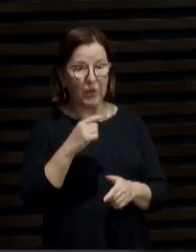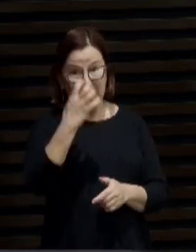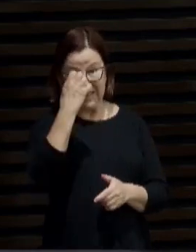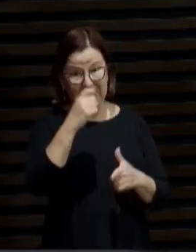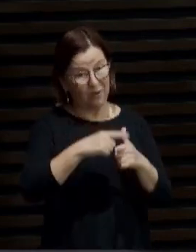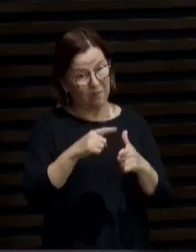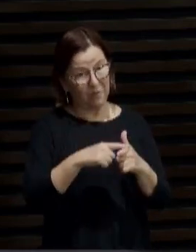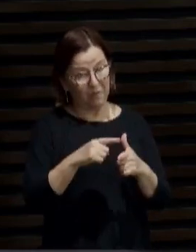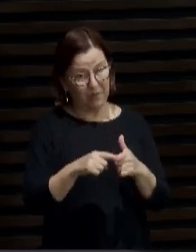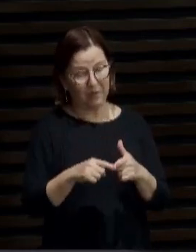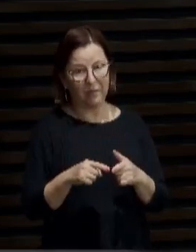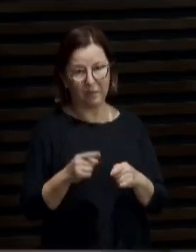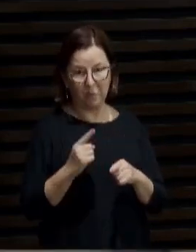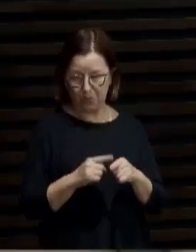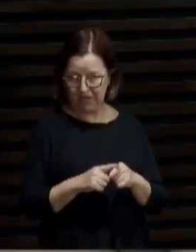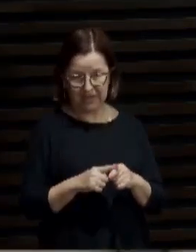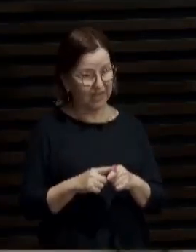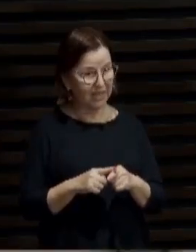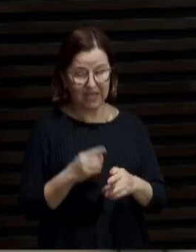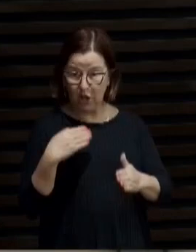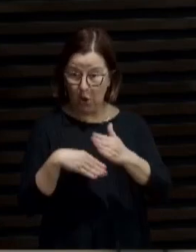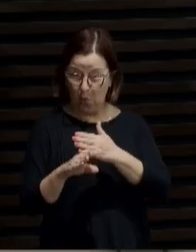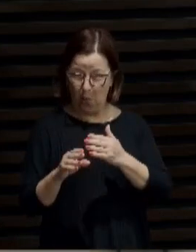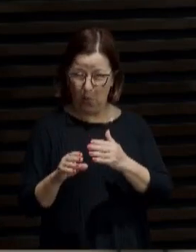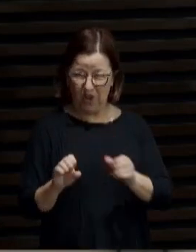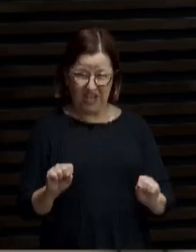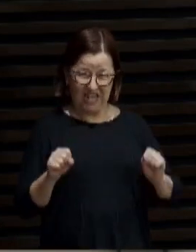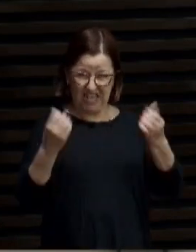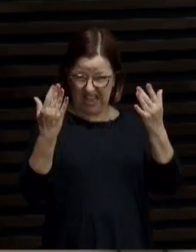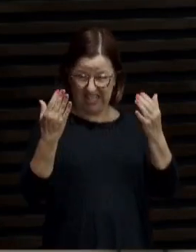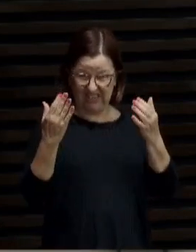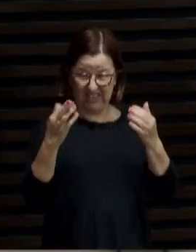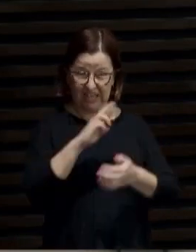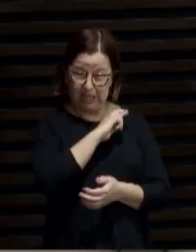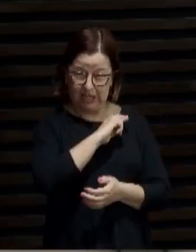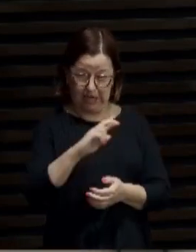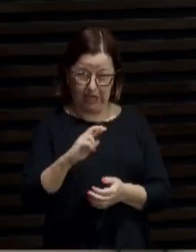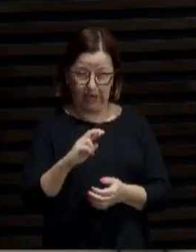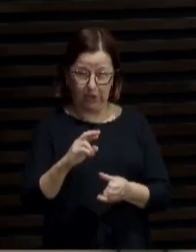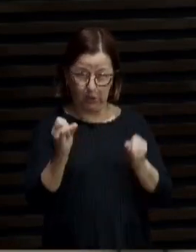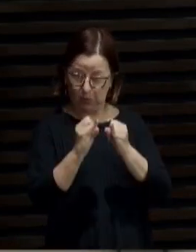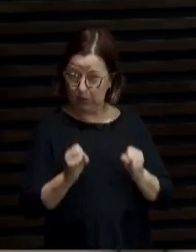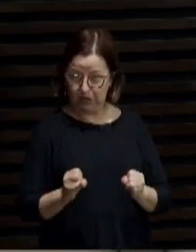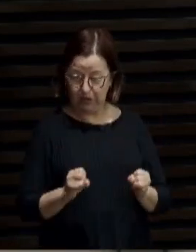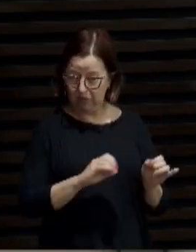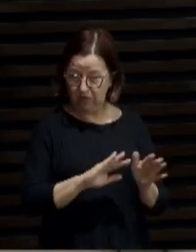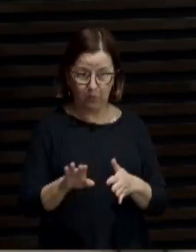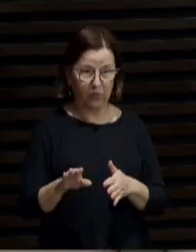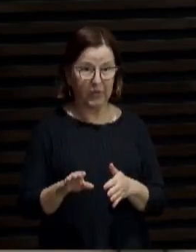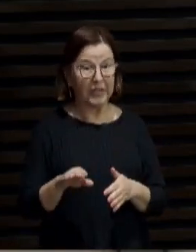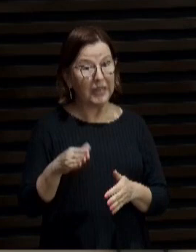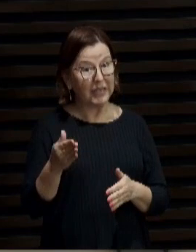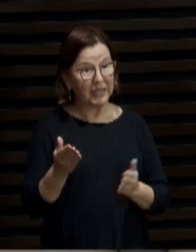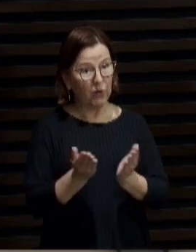não aderirem aos festivais religiosos da cidade, os crentes também eram praticamente excluídos da vida social e